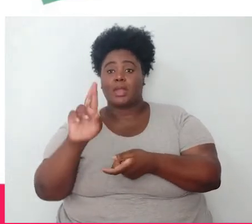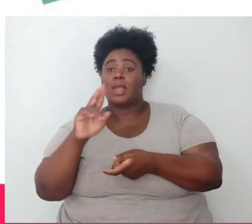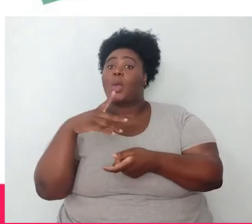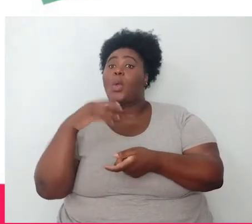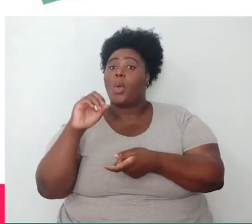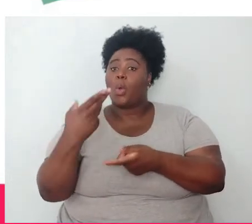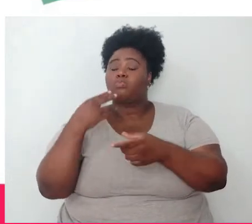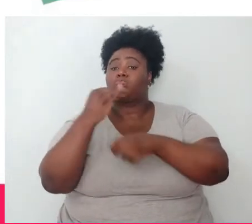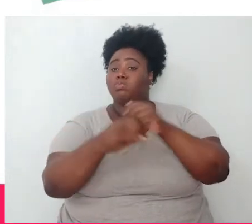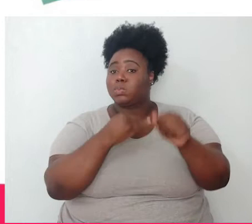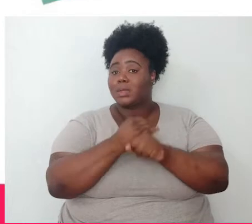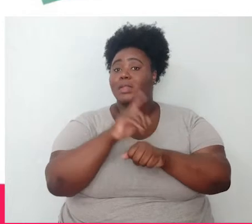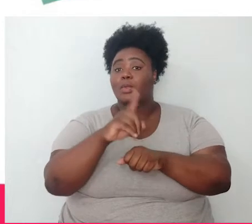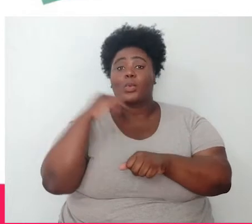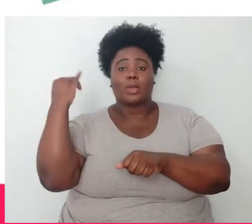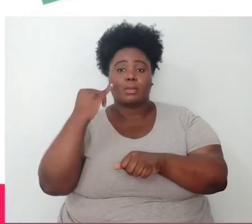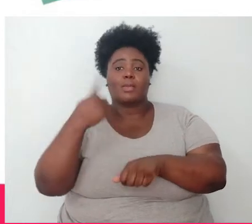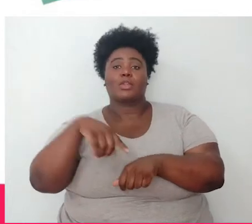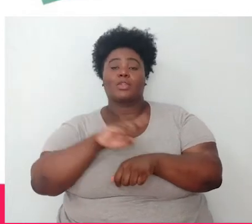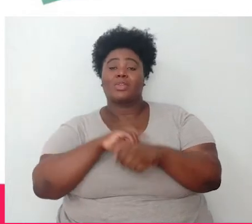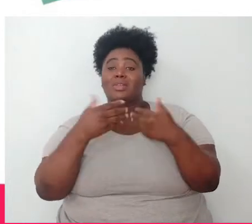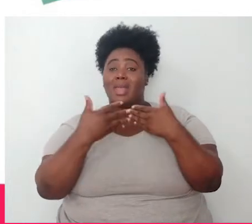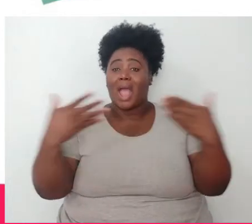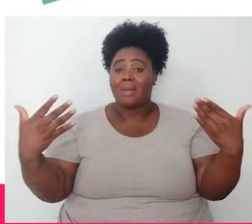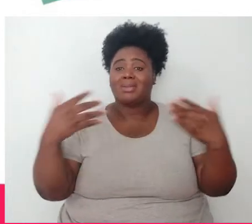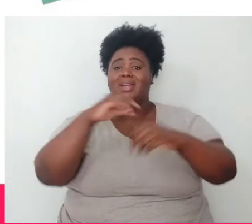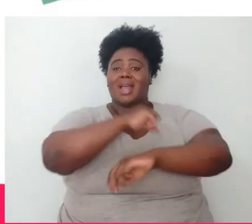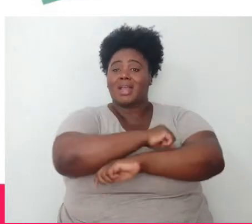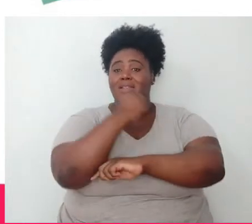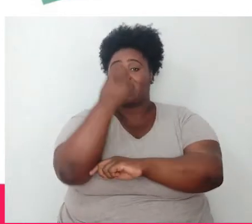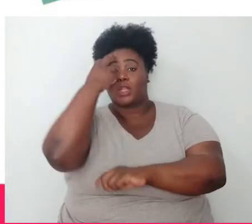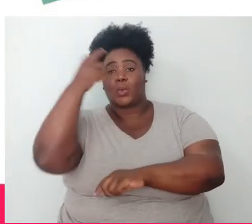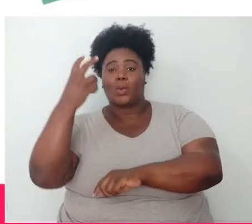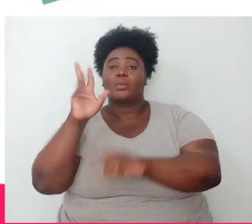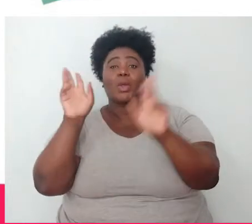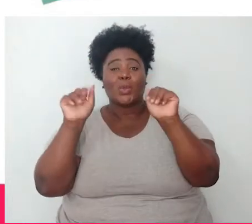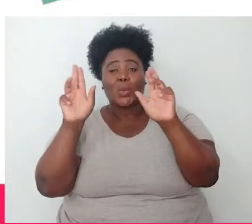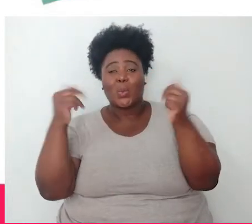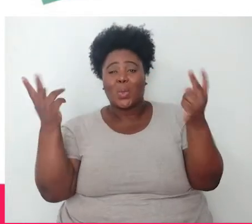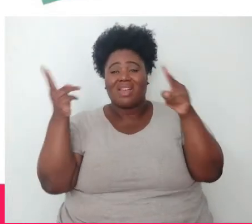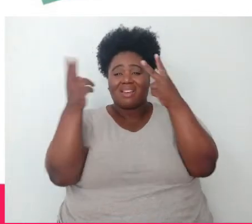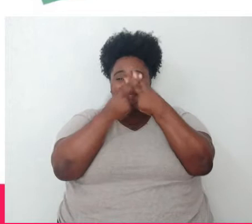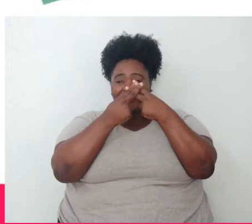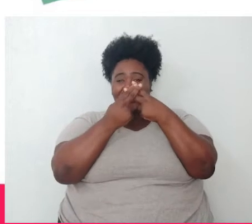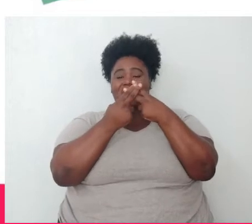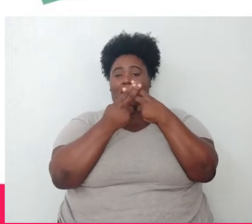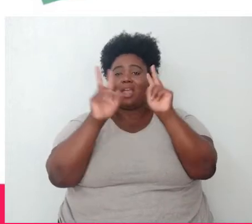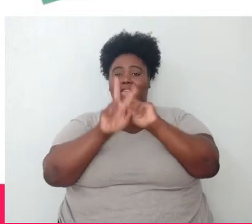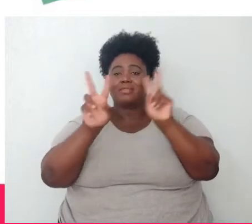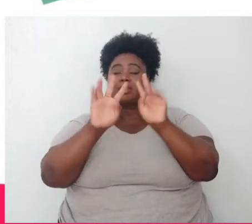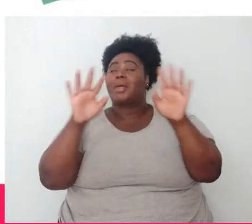multimídia. Eu acho que o importante é a gente sempre abrir as janelas do conhecimento, nunca aprisionar uma visão. Ah,